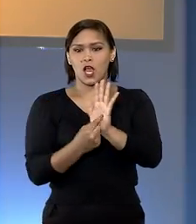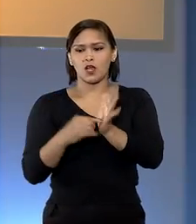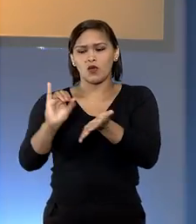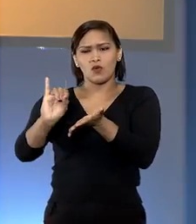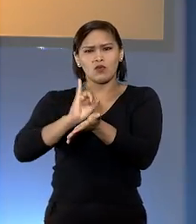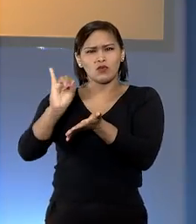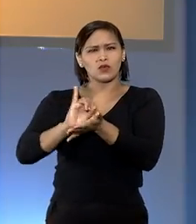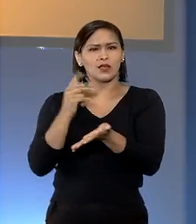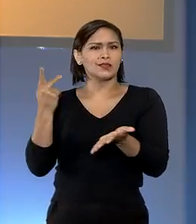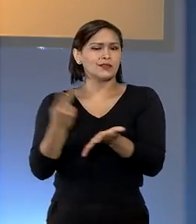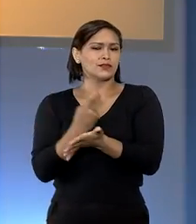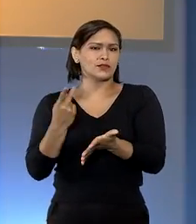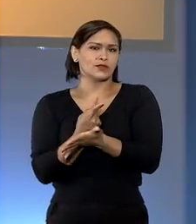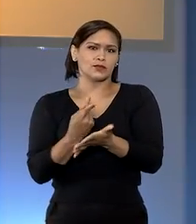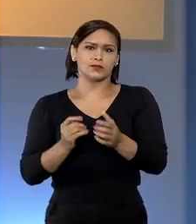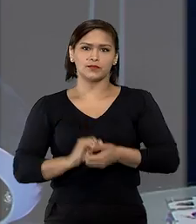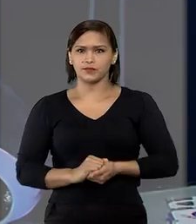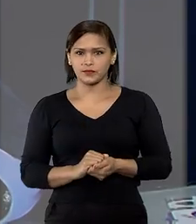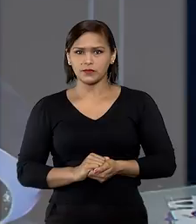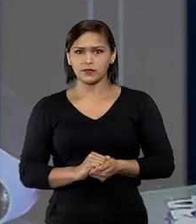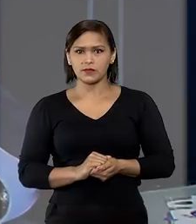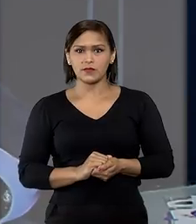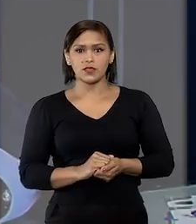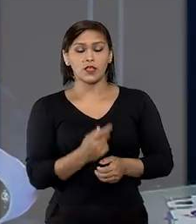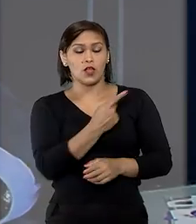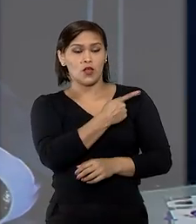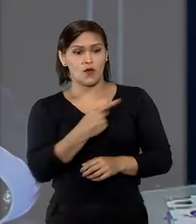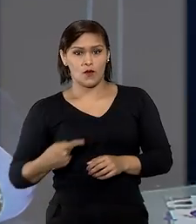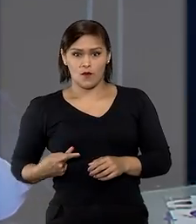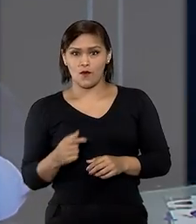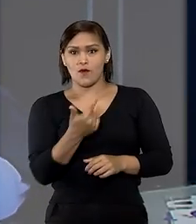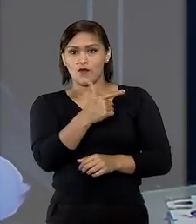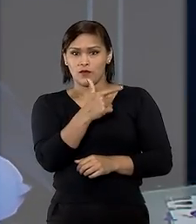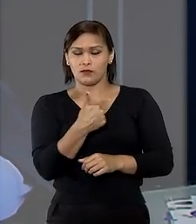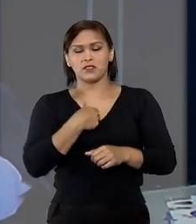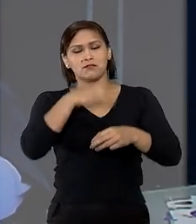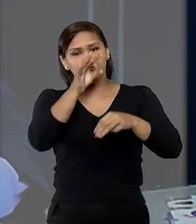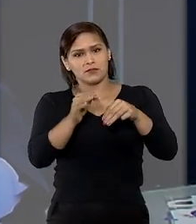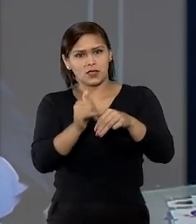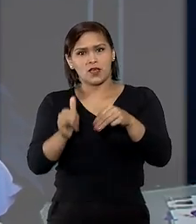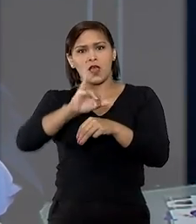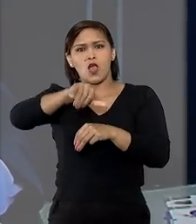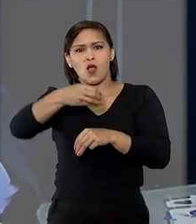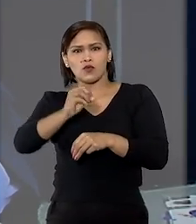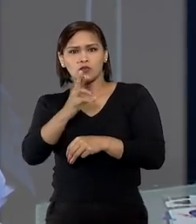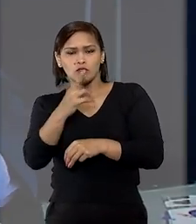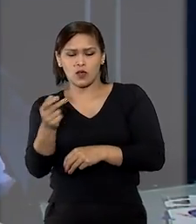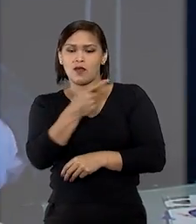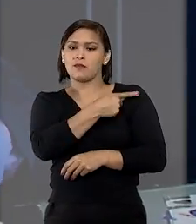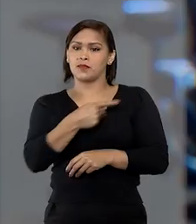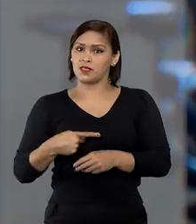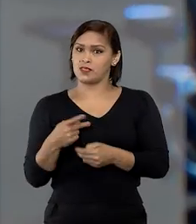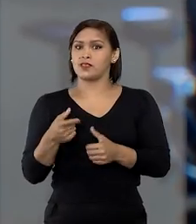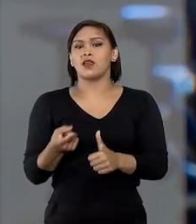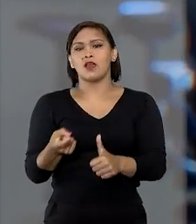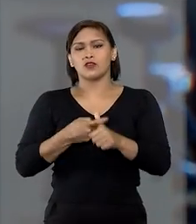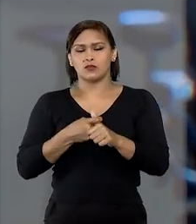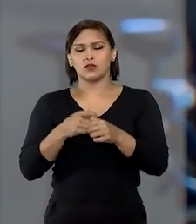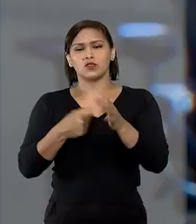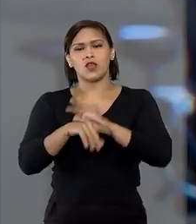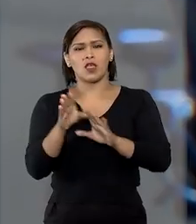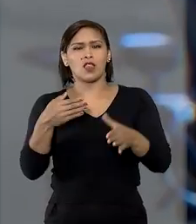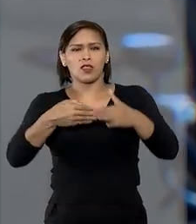importação ilegal de material bélico o vice presidente do STJ Ministro Jorge Mussi no Exercício da presidência